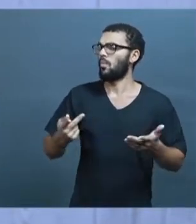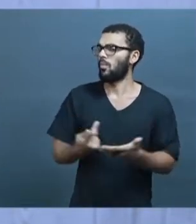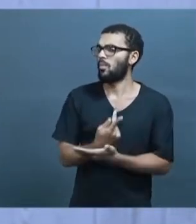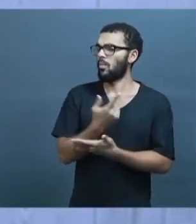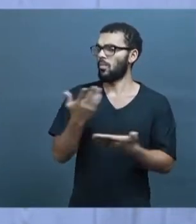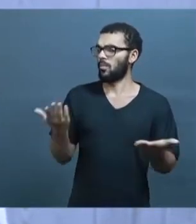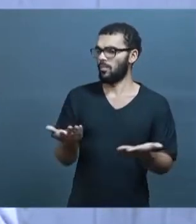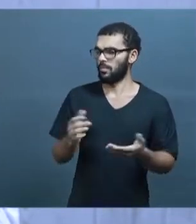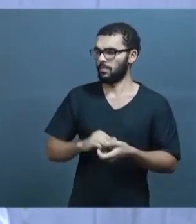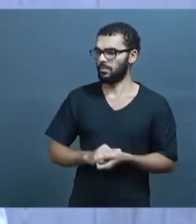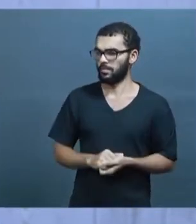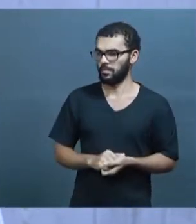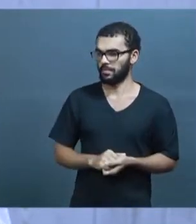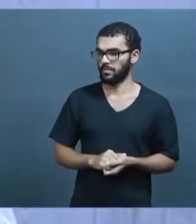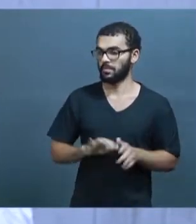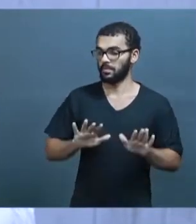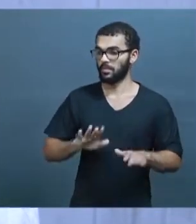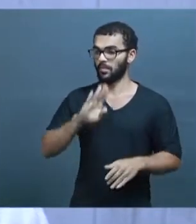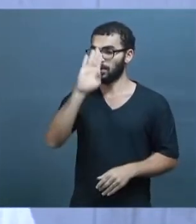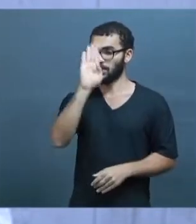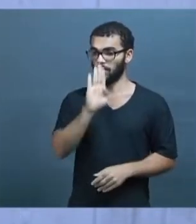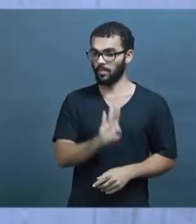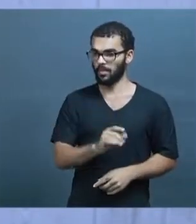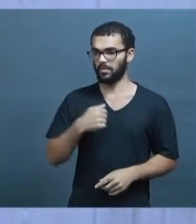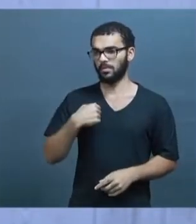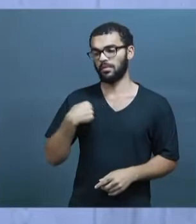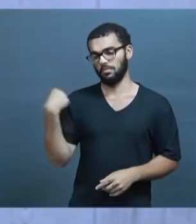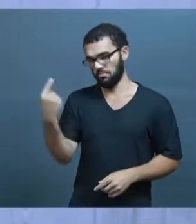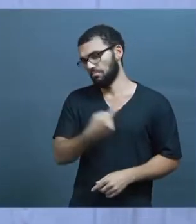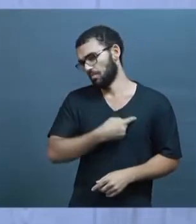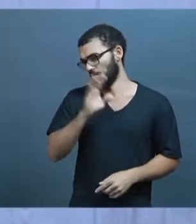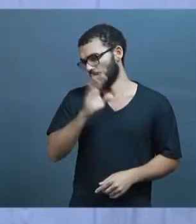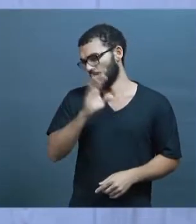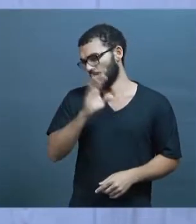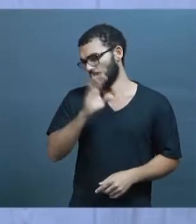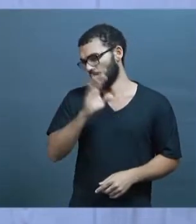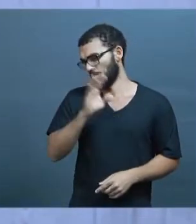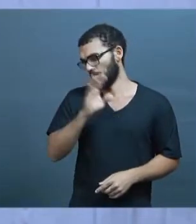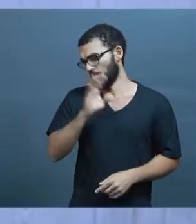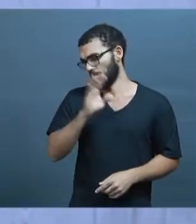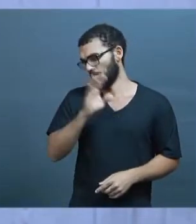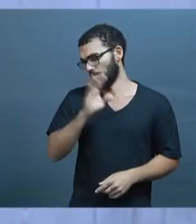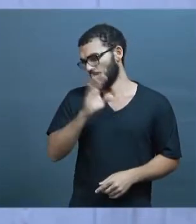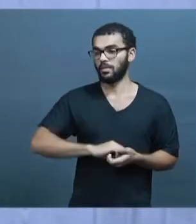que o Brasil, vamos usar essa expressão, né? Nós somos o Brasil, sim. O Brasil está tomando